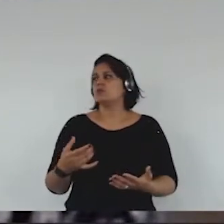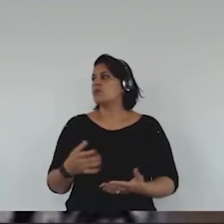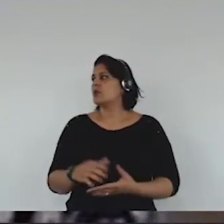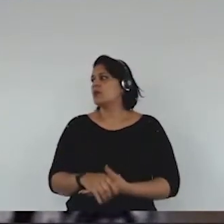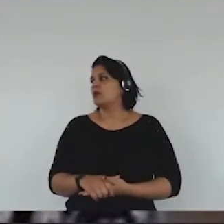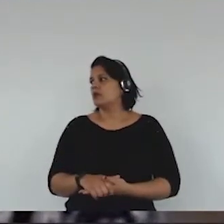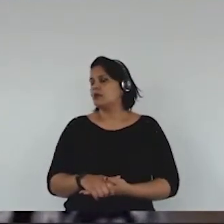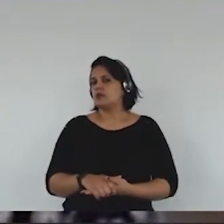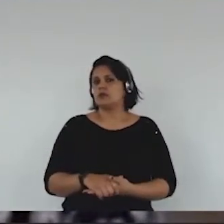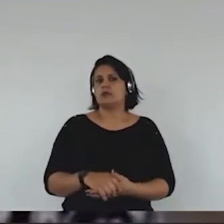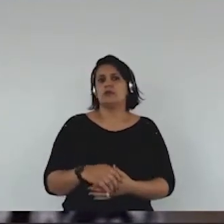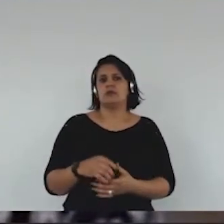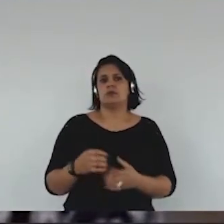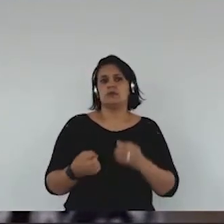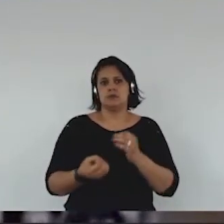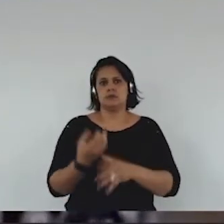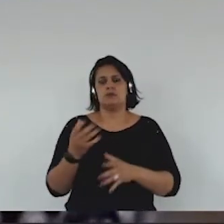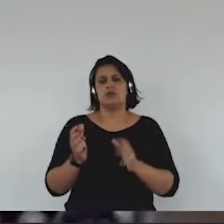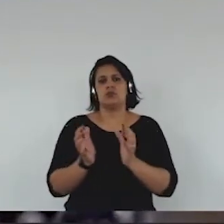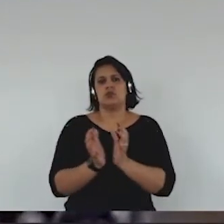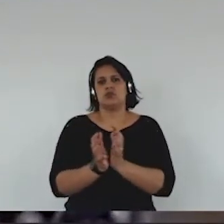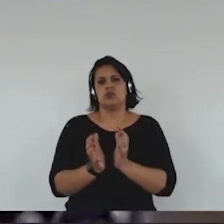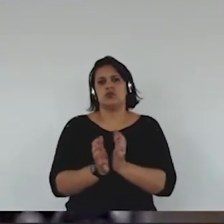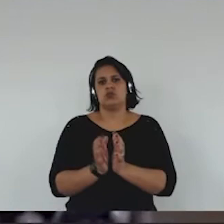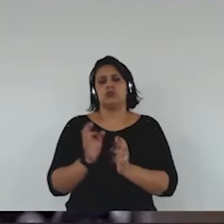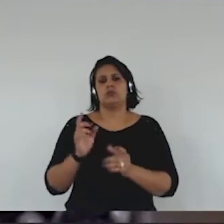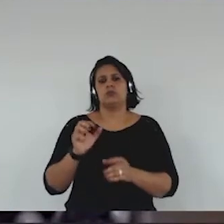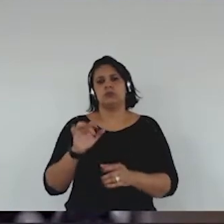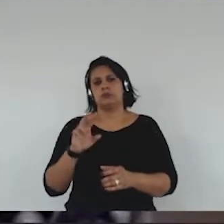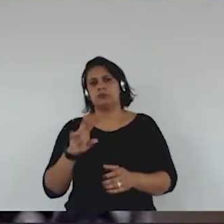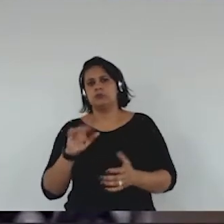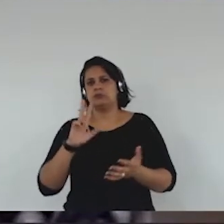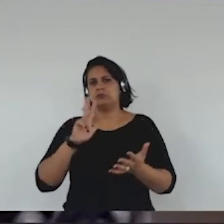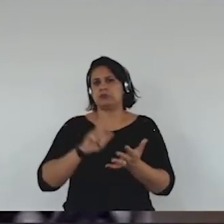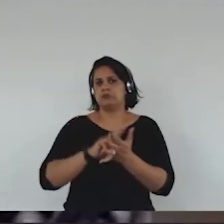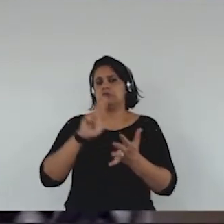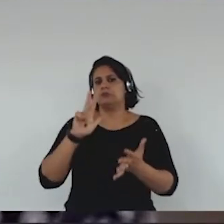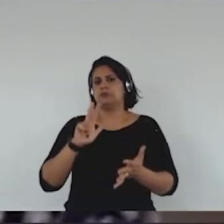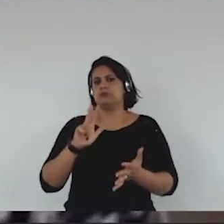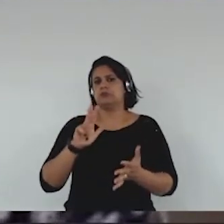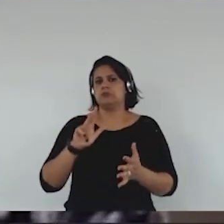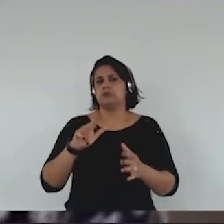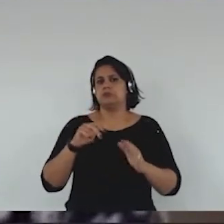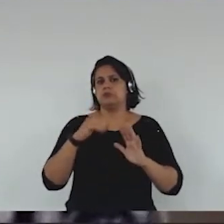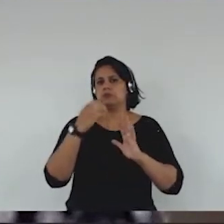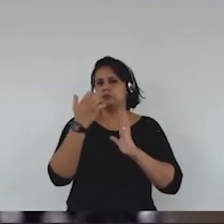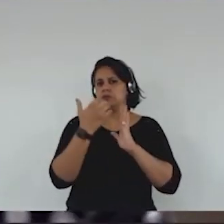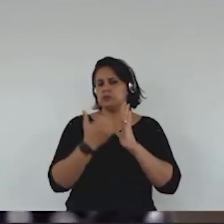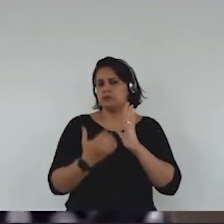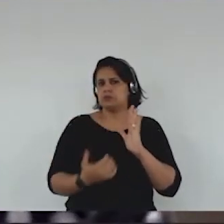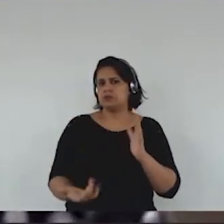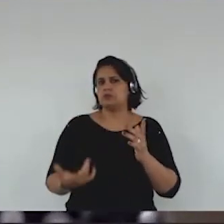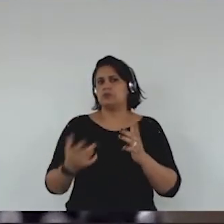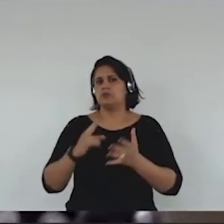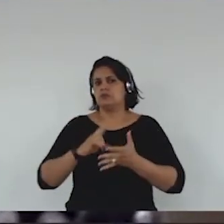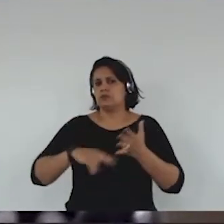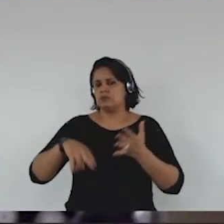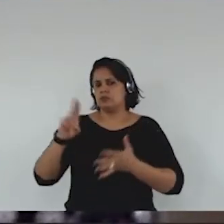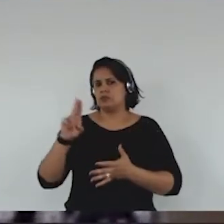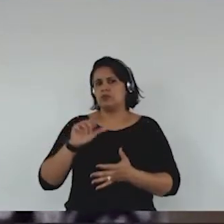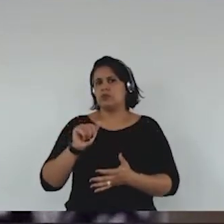do tribunal arbitral estar constituído, sobre a validade, escopo e eficácia da convenção